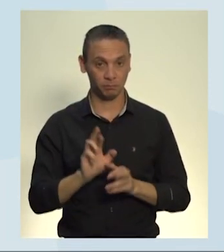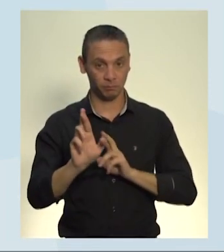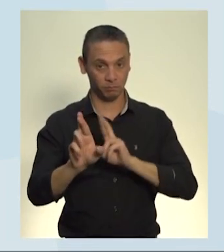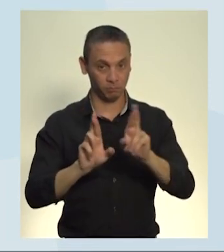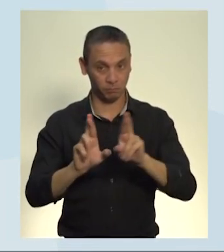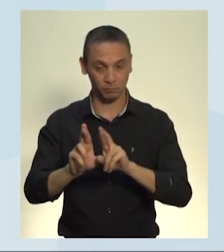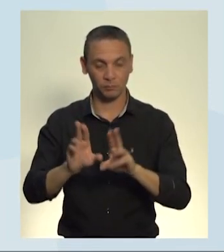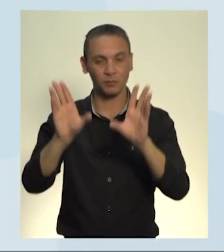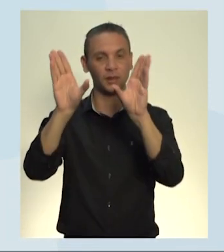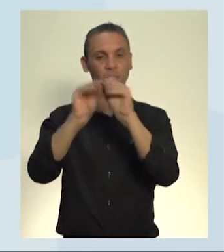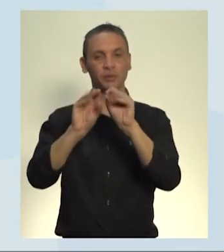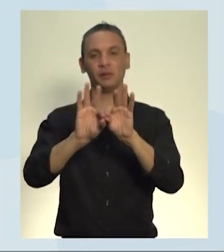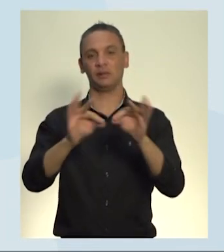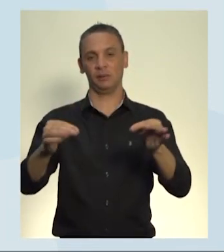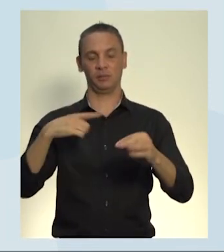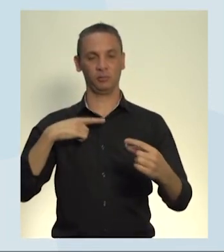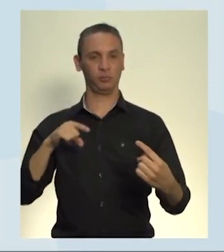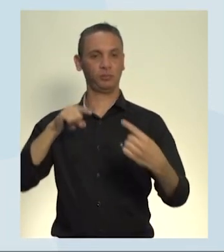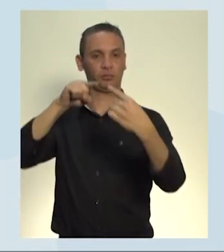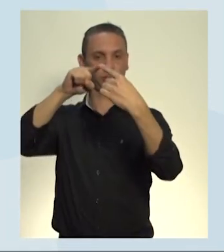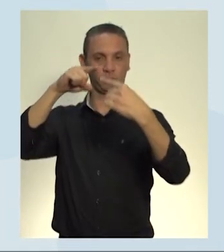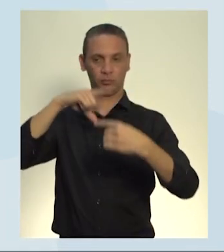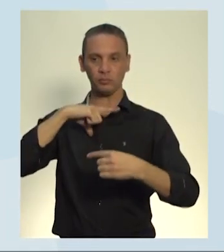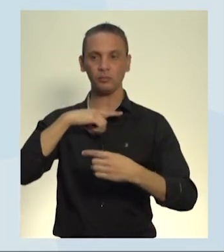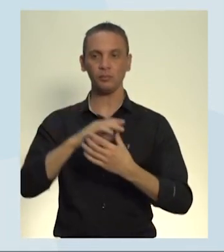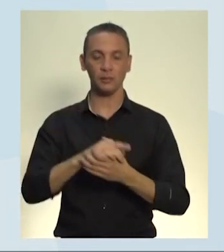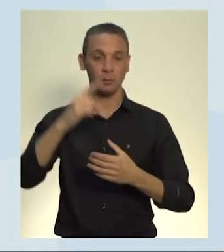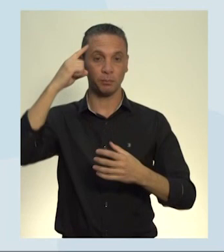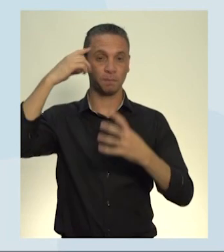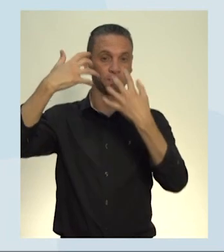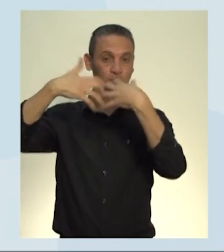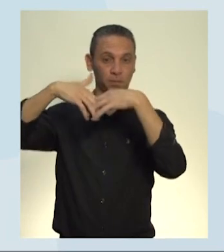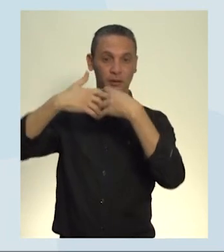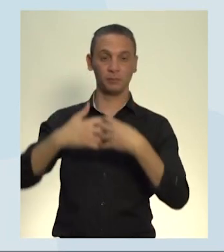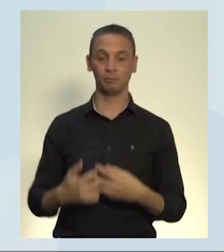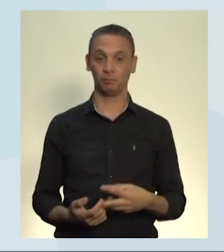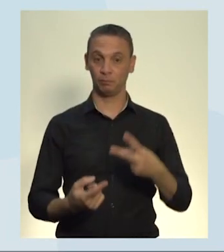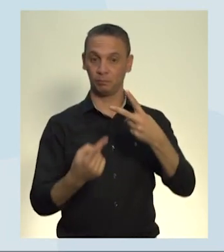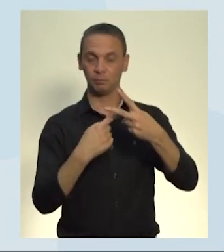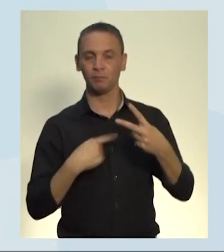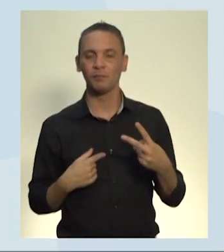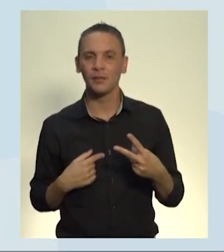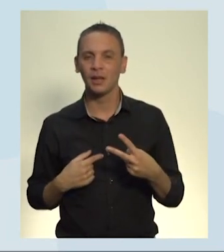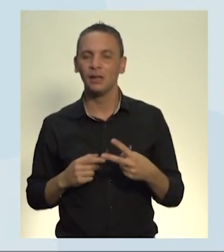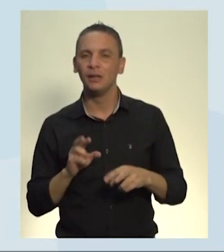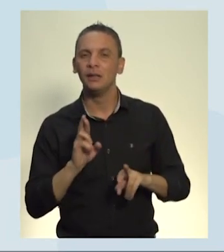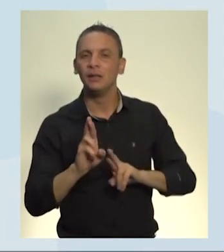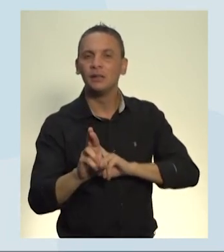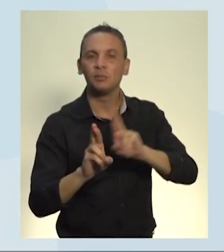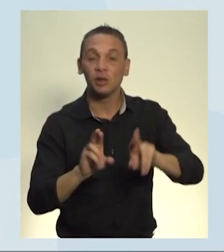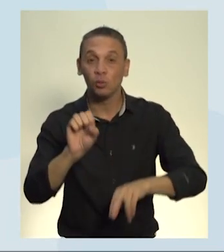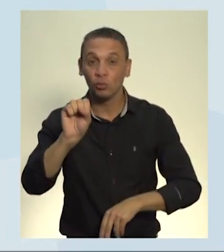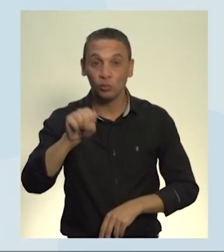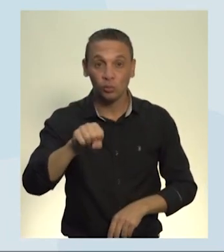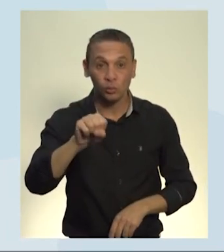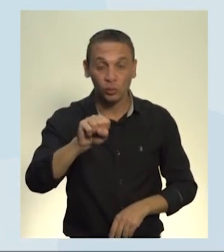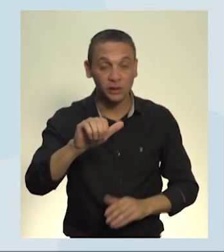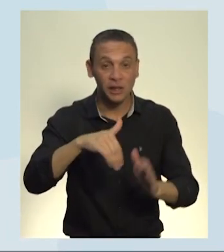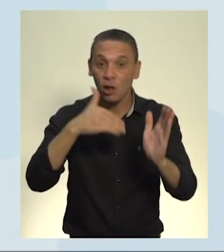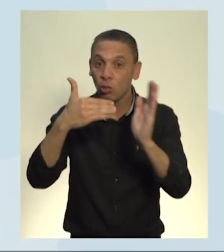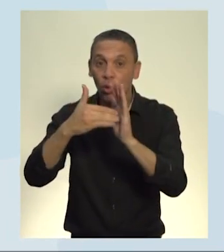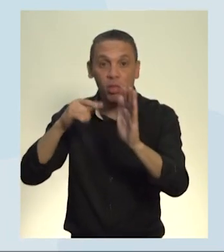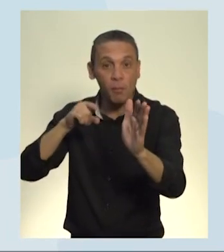uma resposta bem simples e objetiva, é mais para a gente pensar um pouquinho. Agora, aquele que respondeu sim para todas